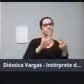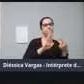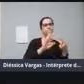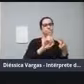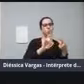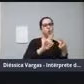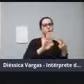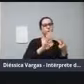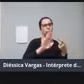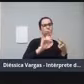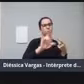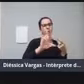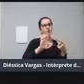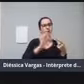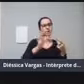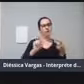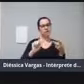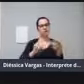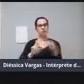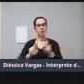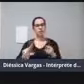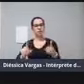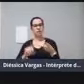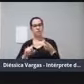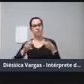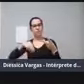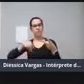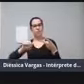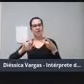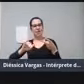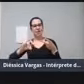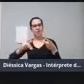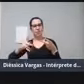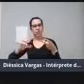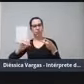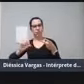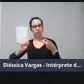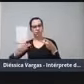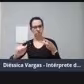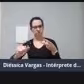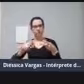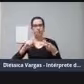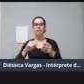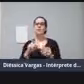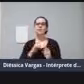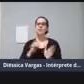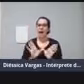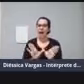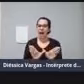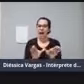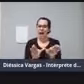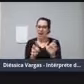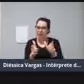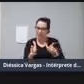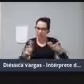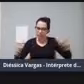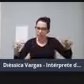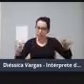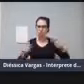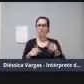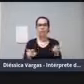geral, eles têm, então, asas bem grandes, bem desenvolvidas e repletas de escamas coloridas.